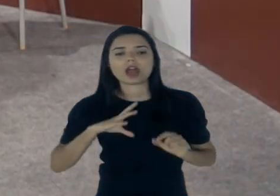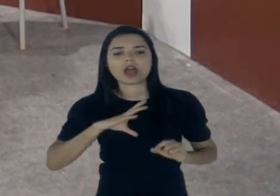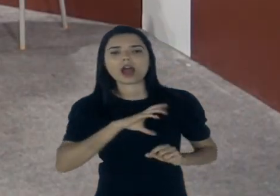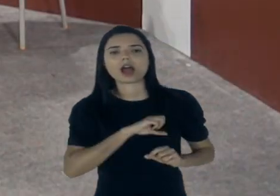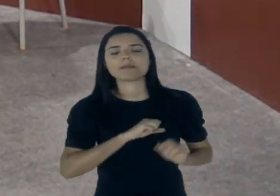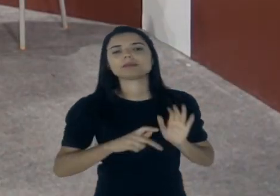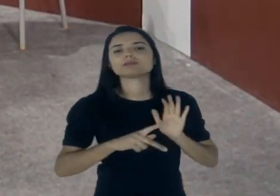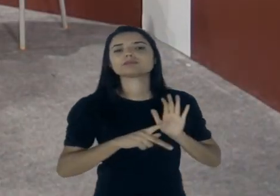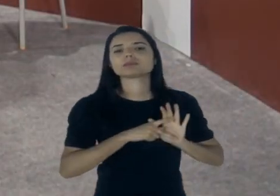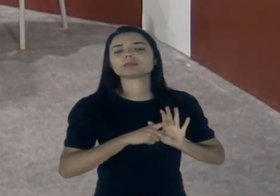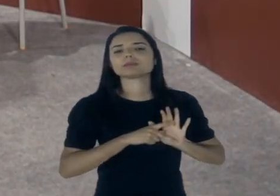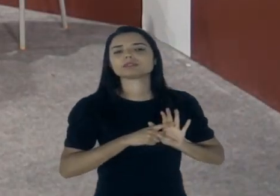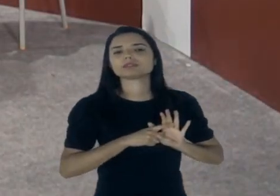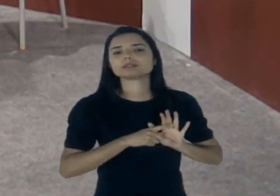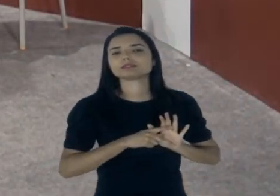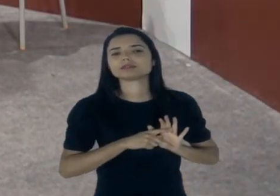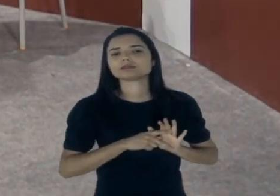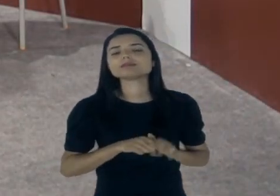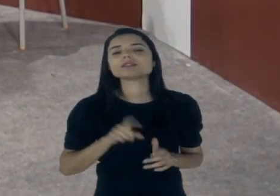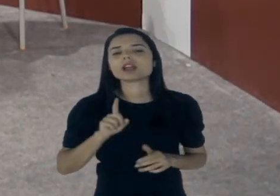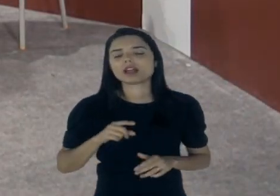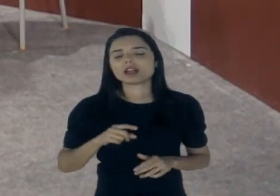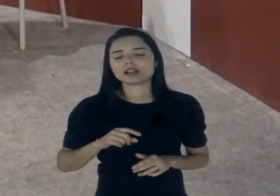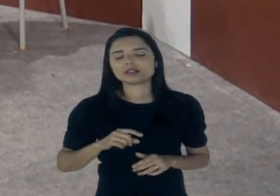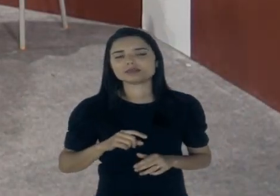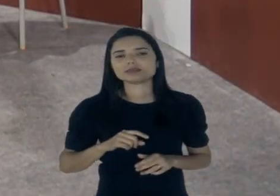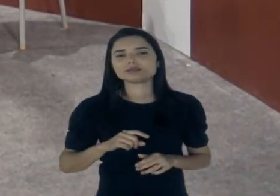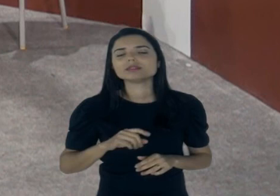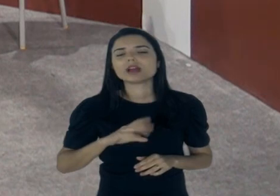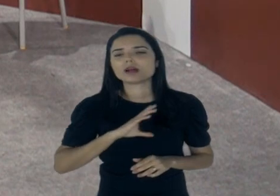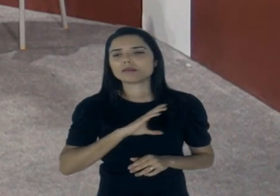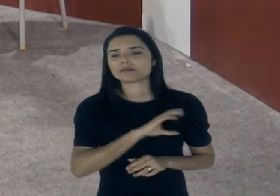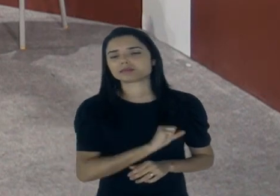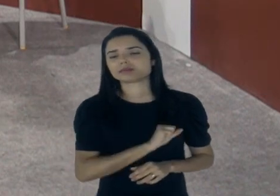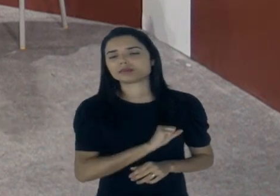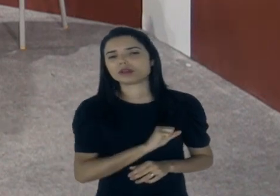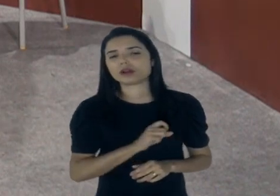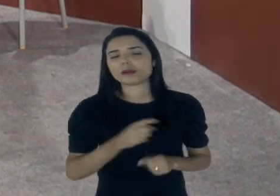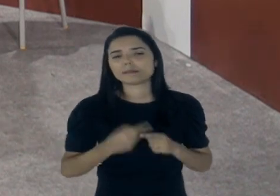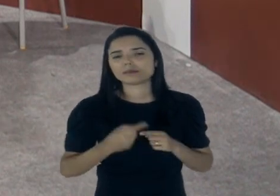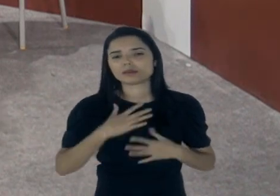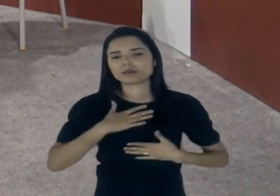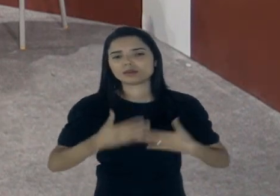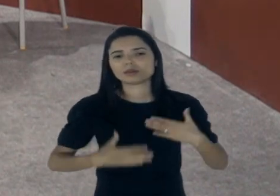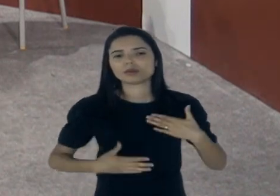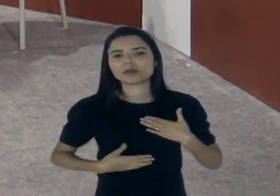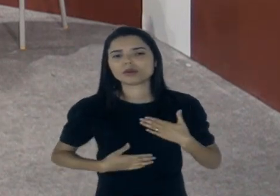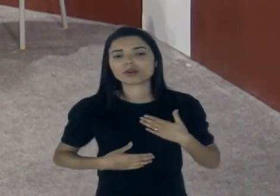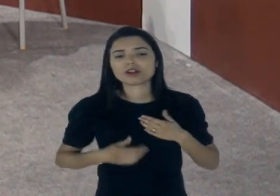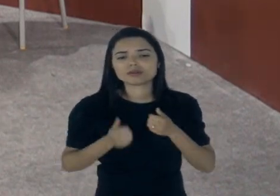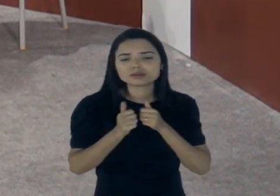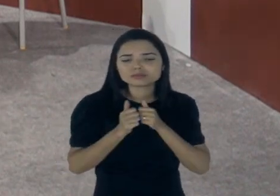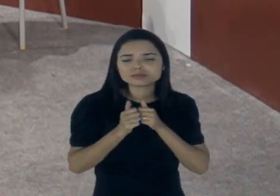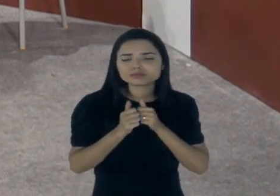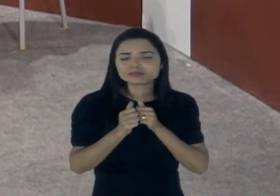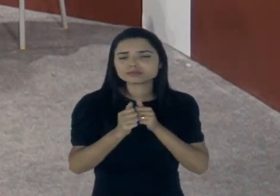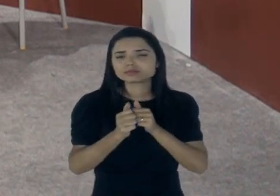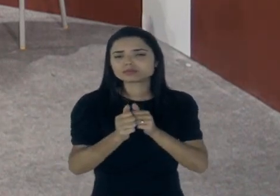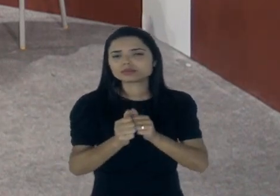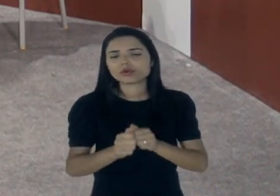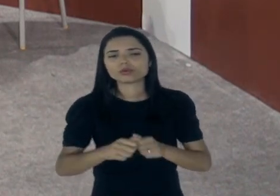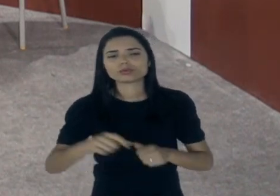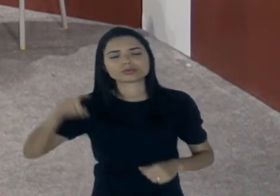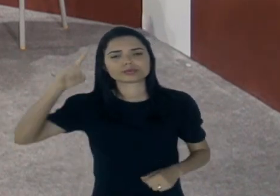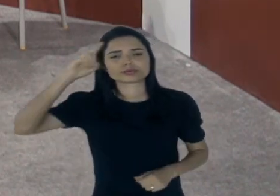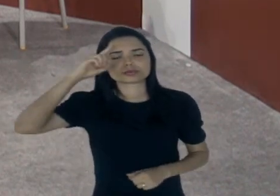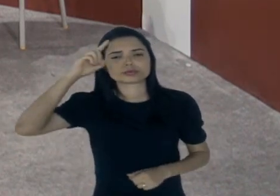de amor, né? A gente saber que o nosso corpo ele nos conduz a todas as coisas durante o dia a dia, a todas